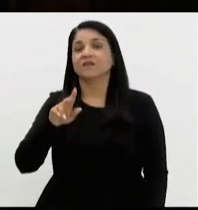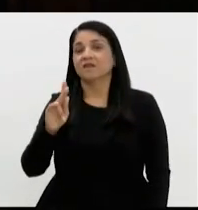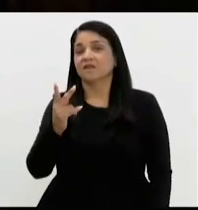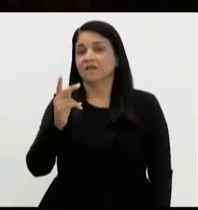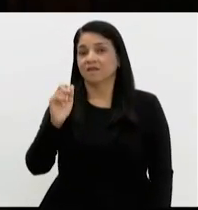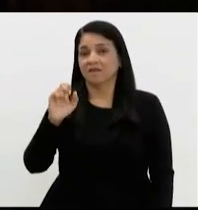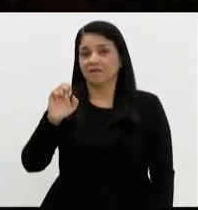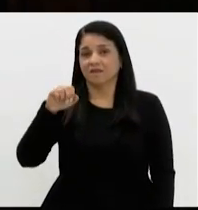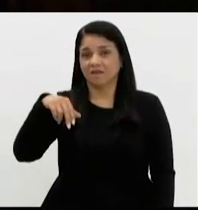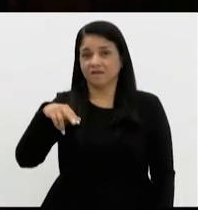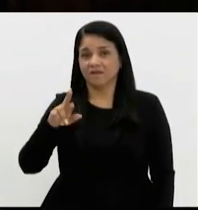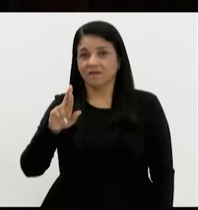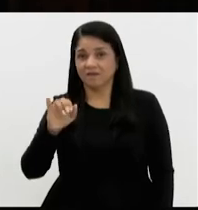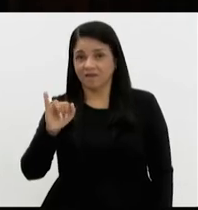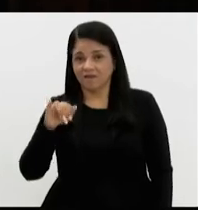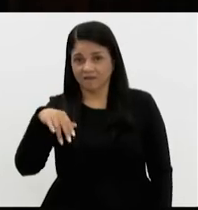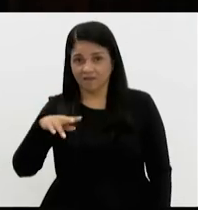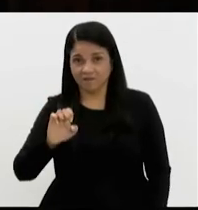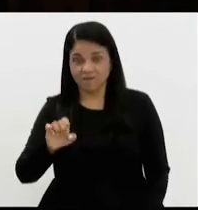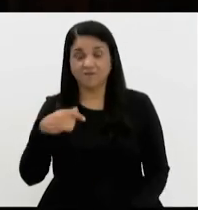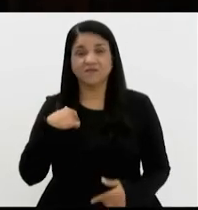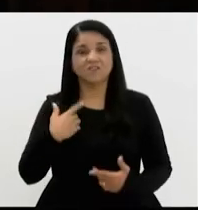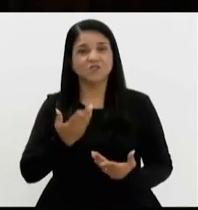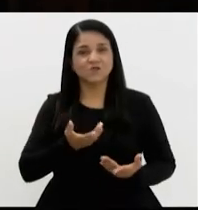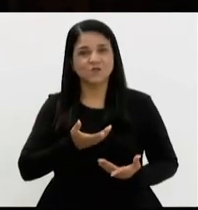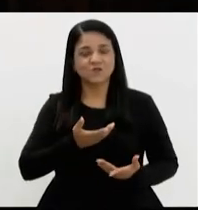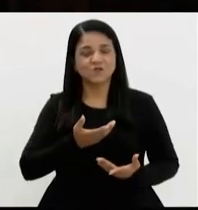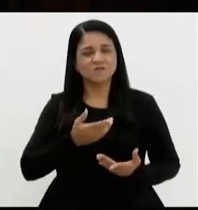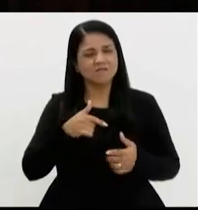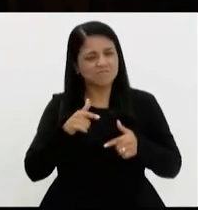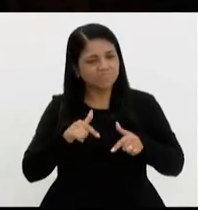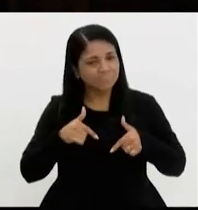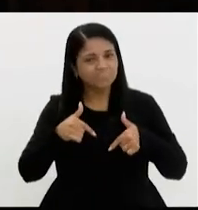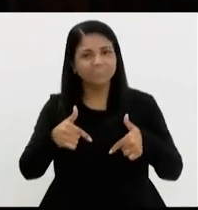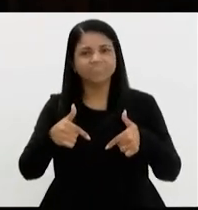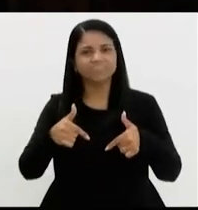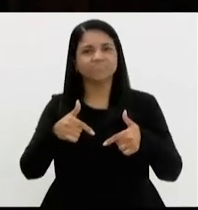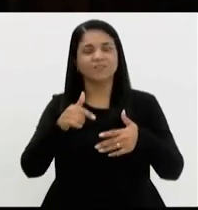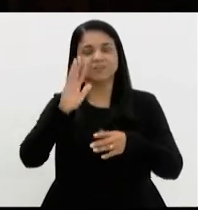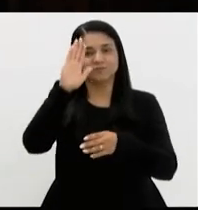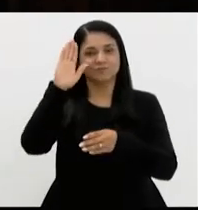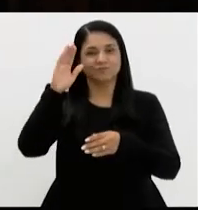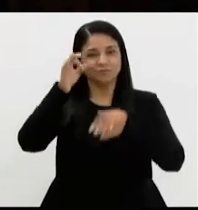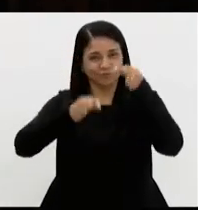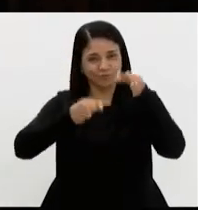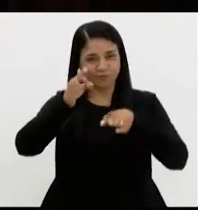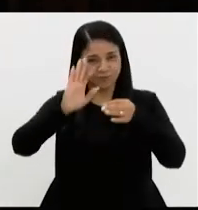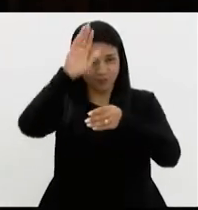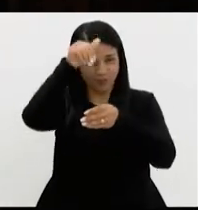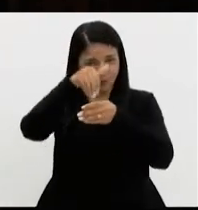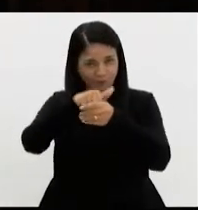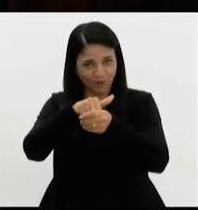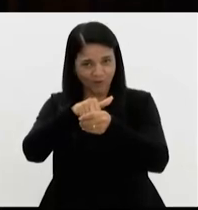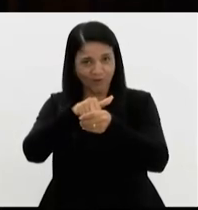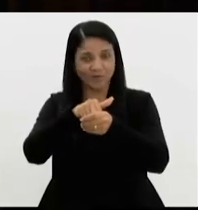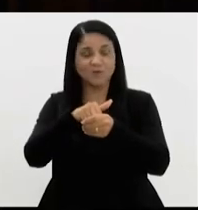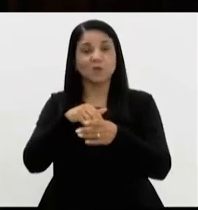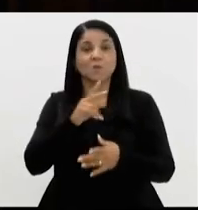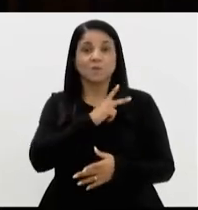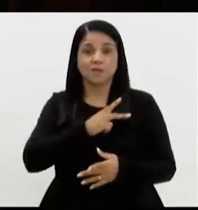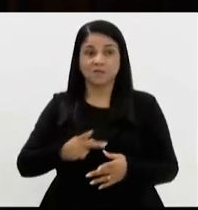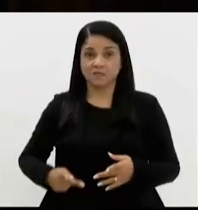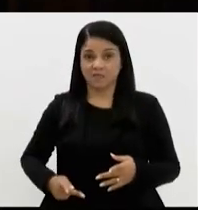porque ele é uma um um entusiasta da Justiça Eleitoral tanto que foi presidente aqui do TJ e hoje é